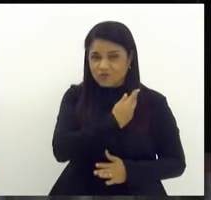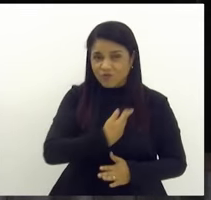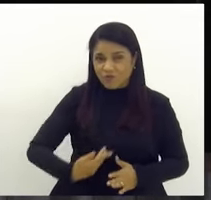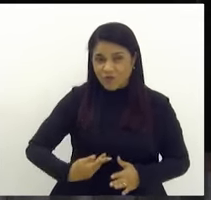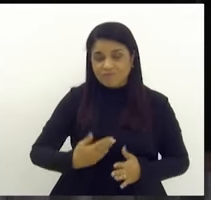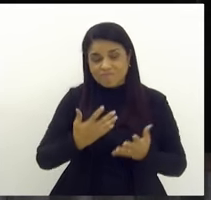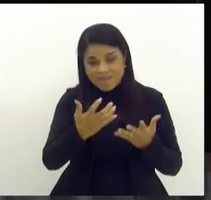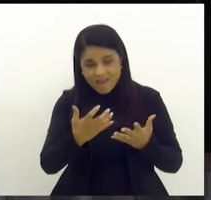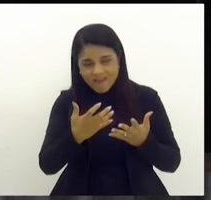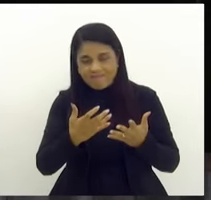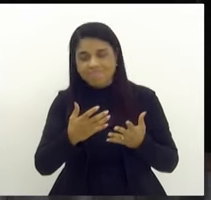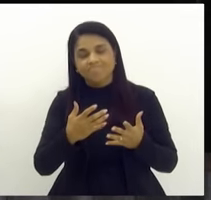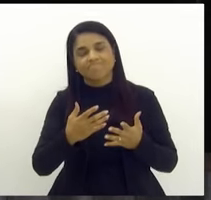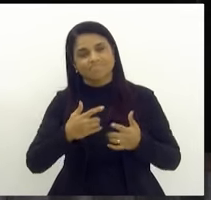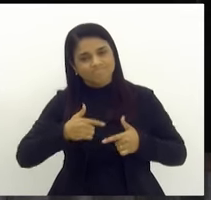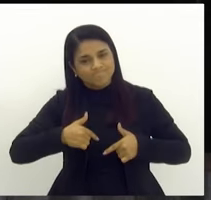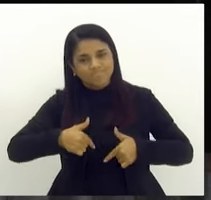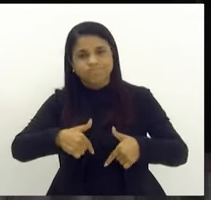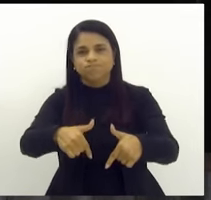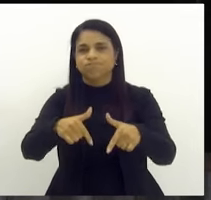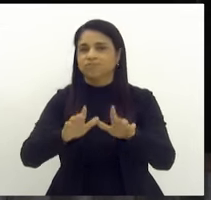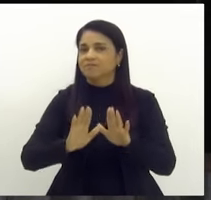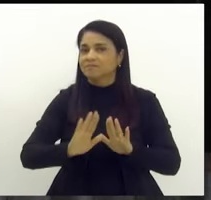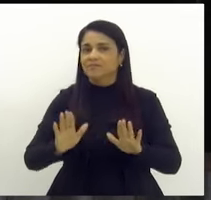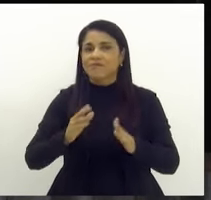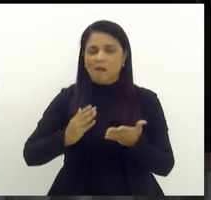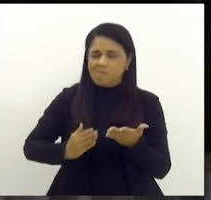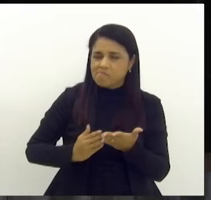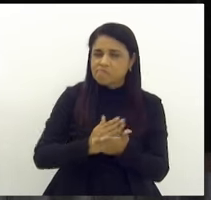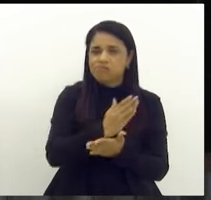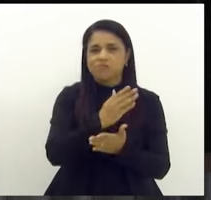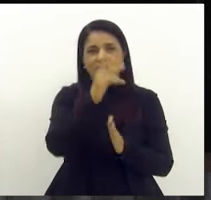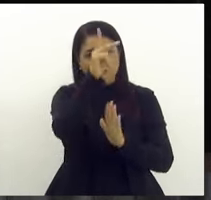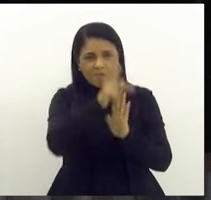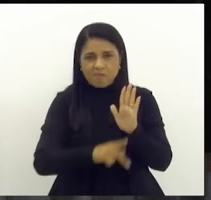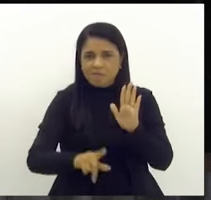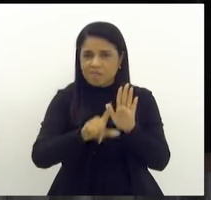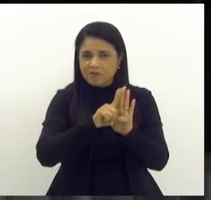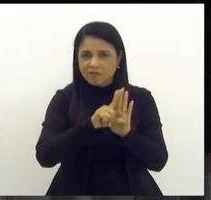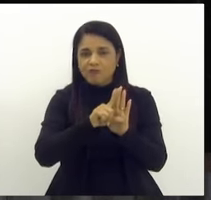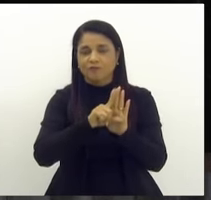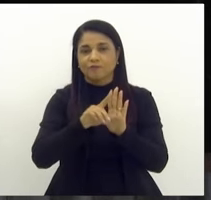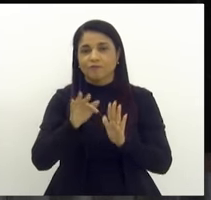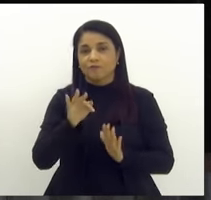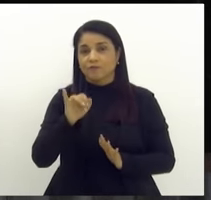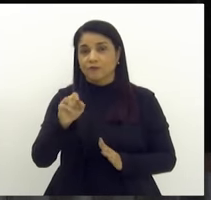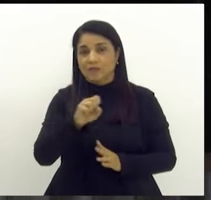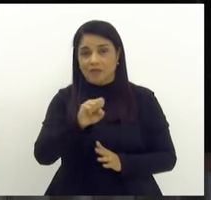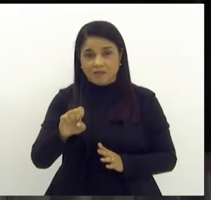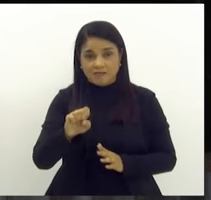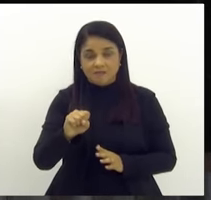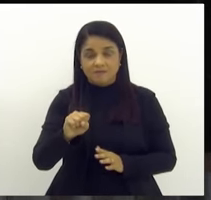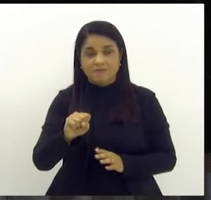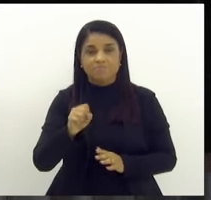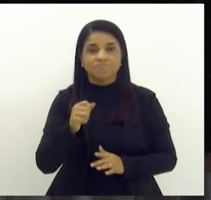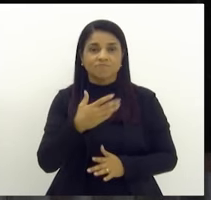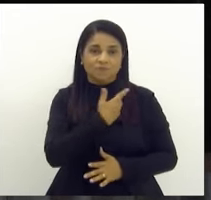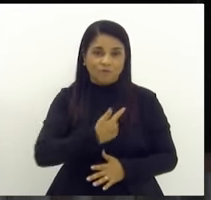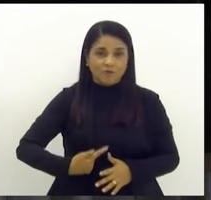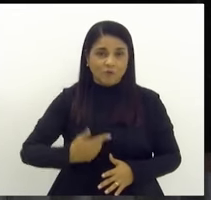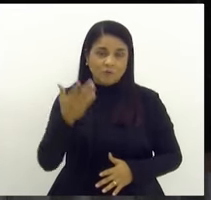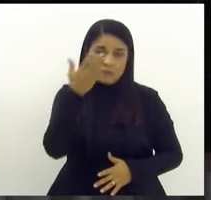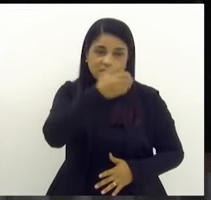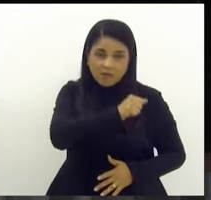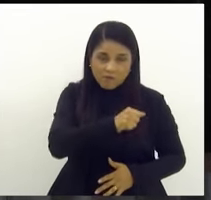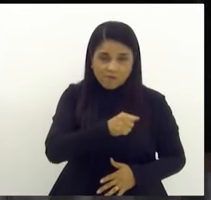fazer Vai passar o trator vai aprovar vi doador salar o cxa ano que